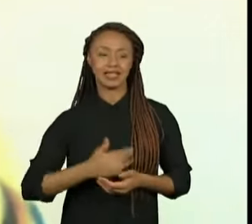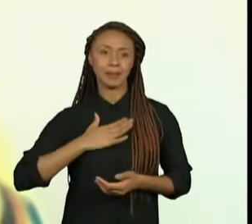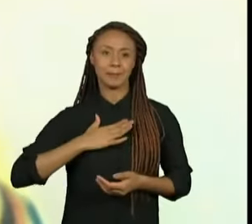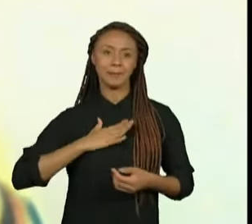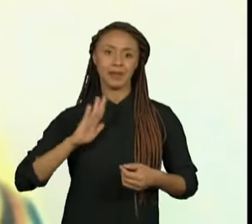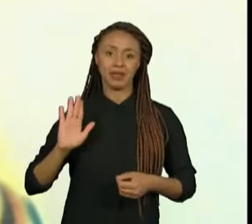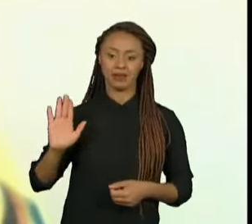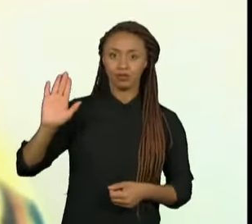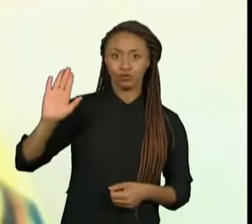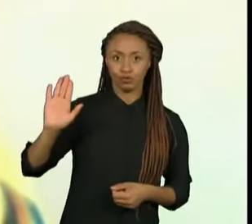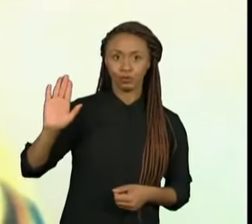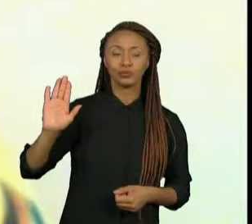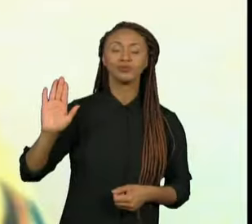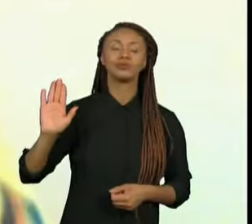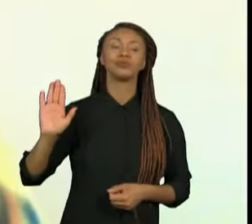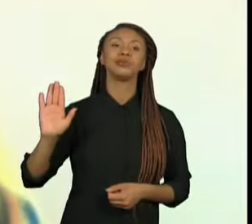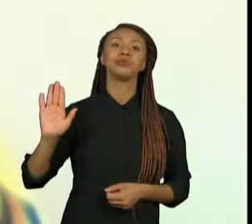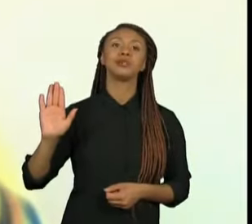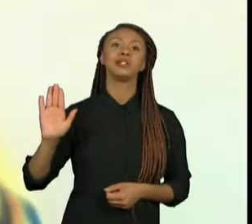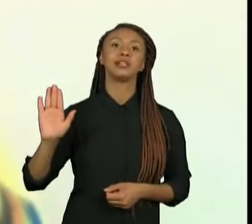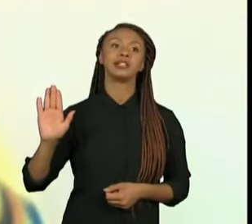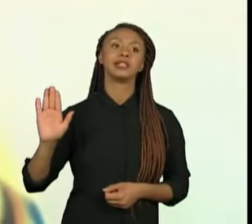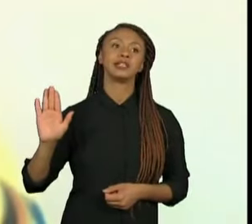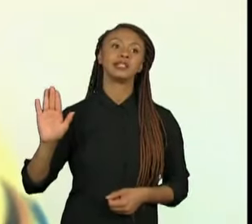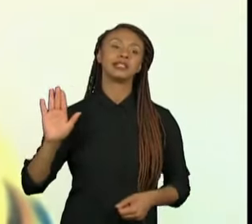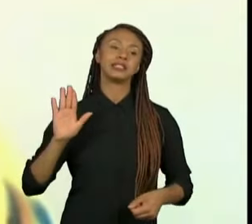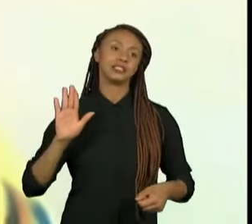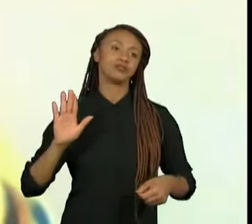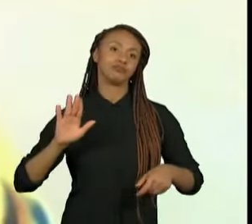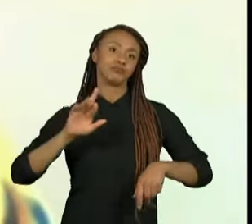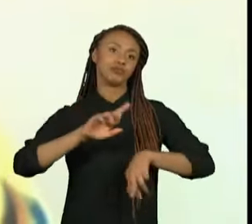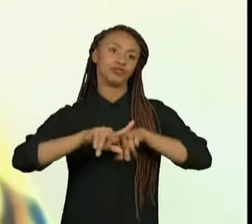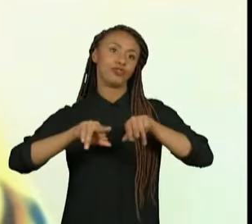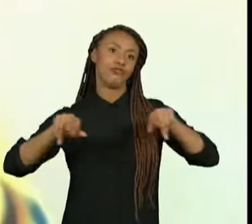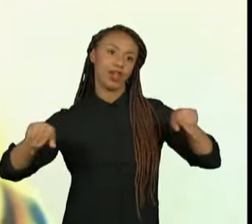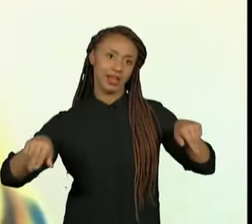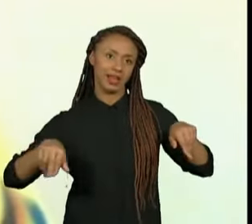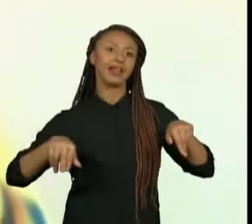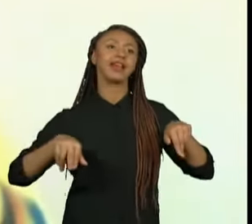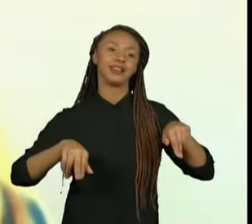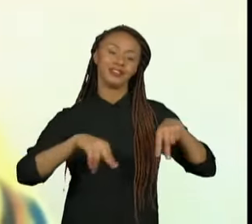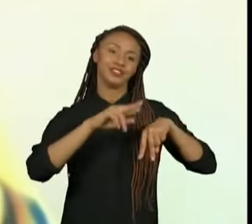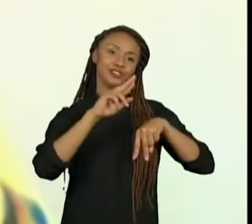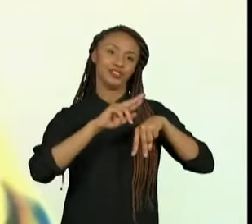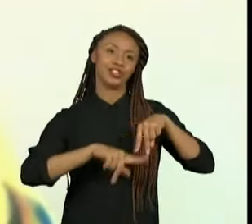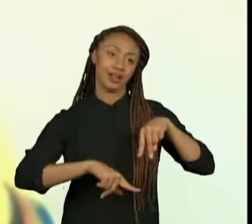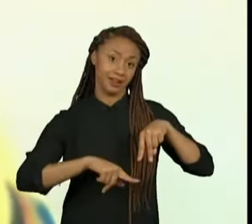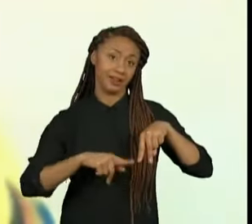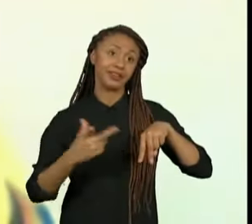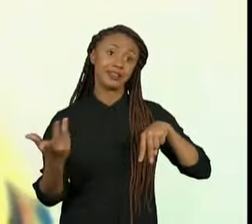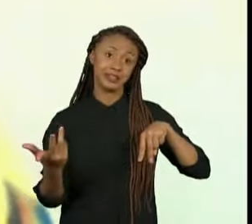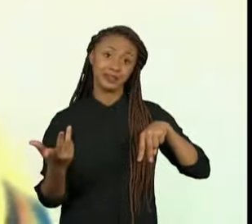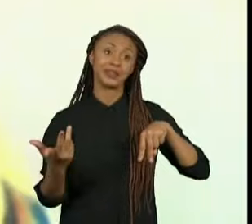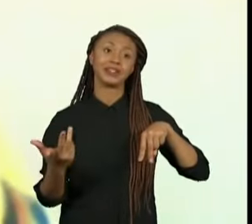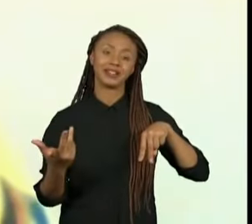foi uma candidatura sui generis, né? Foi uma candidatura que, inclusive,